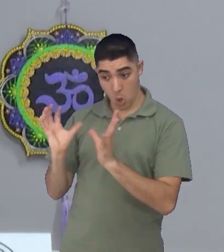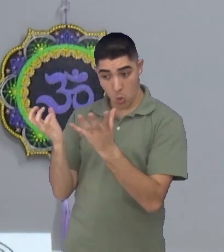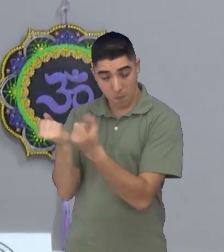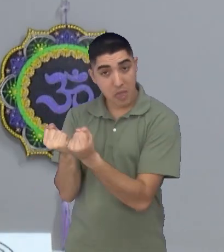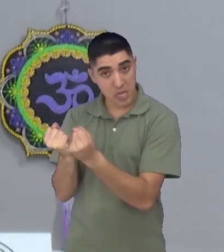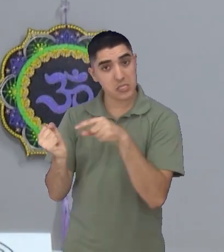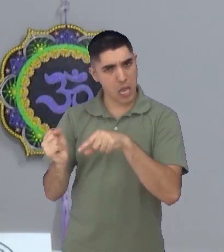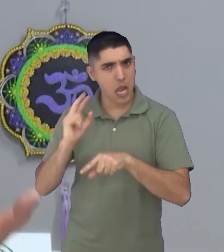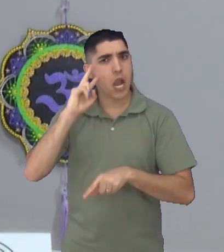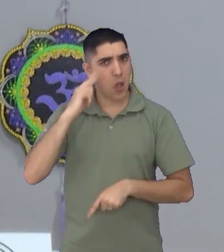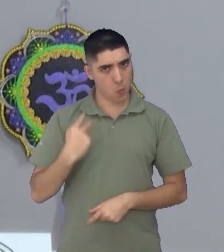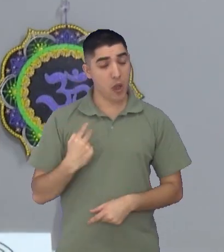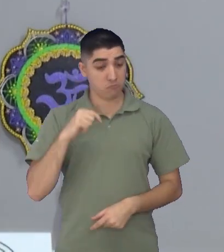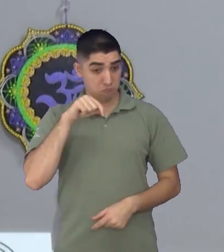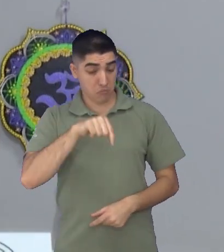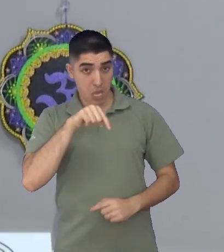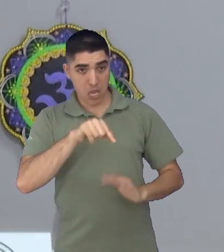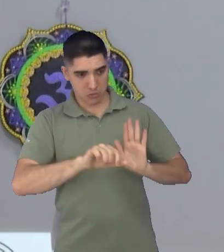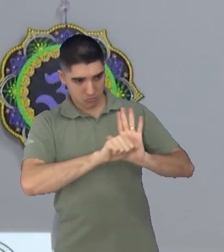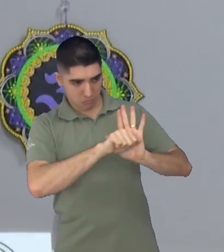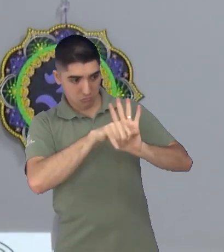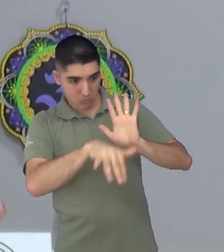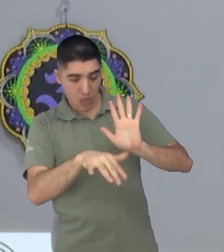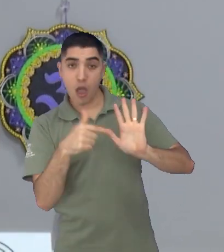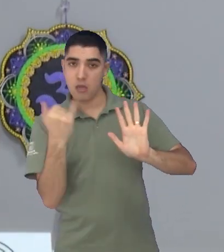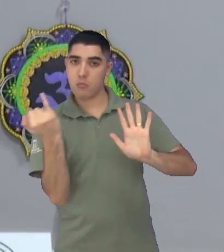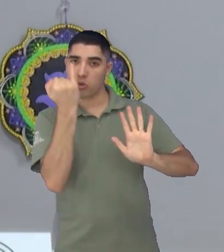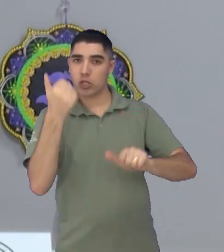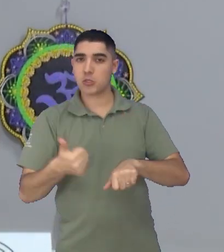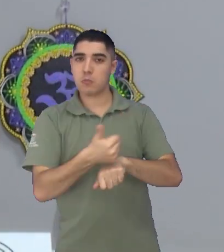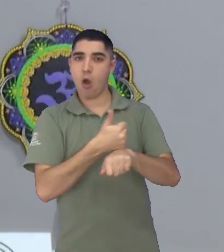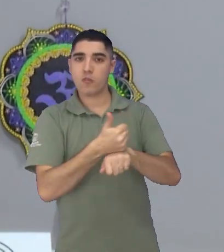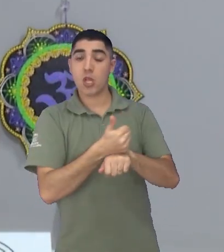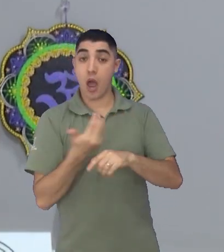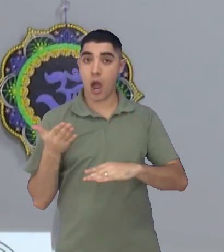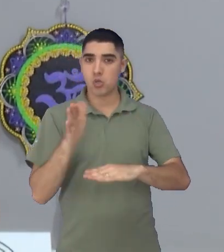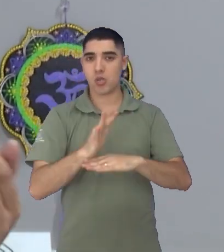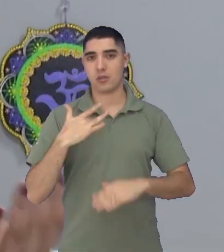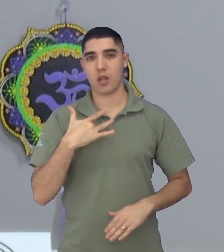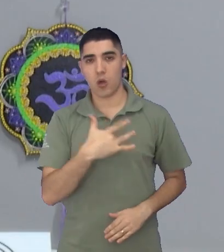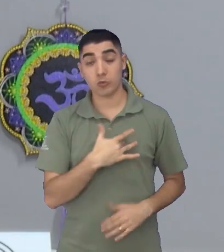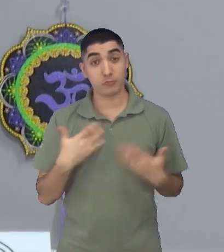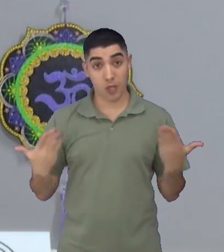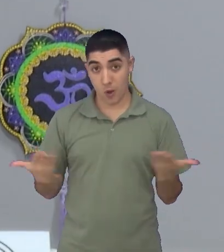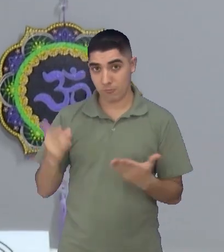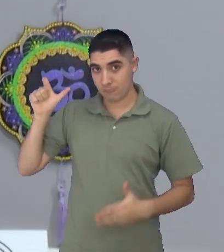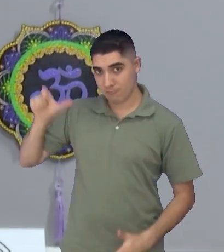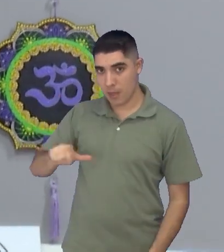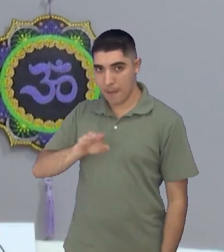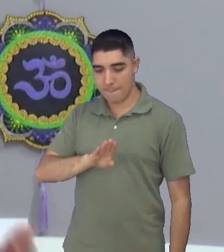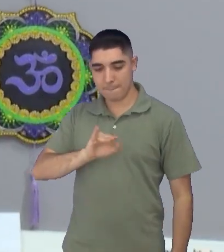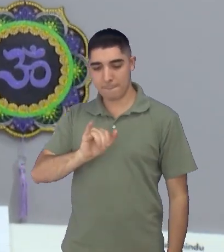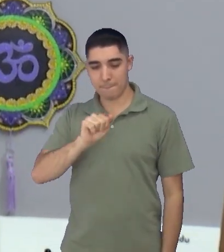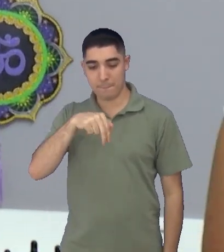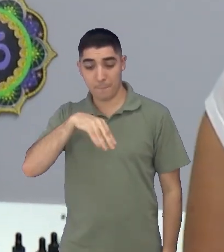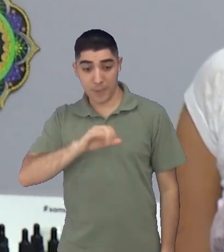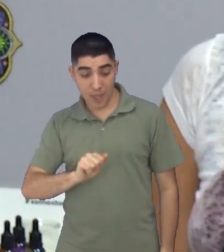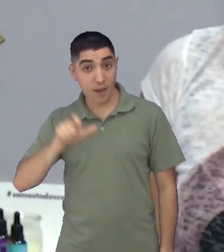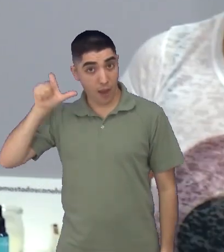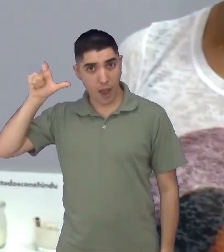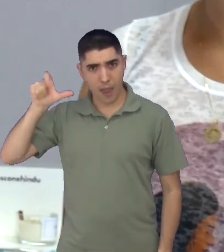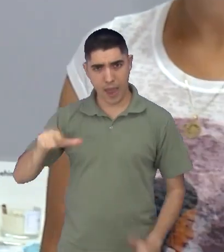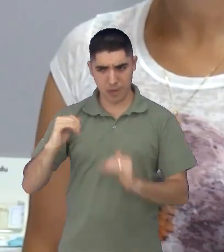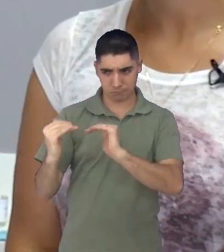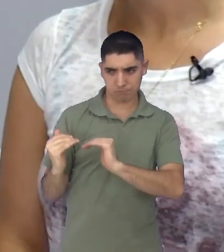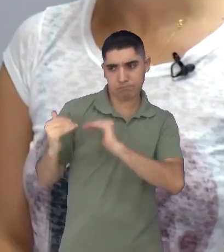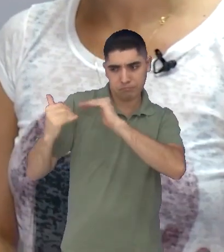como uma terapia integrativa de saúde. E sobre isso nós vamos conversar com a Bianca. A Bianca que é mestre reikiana